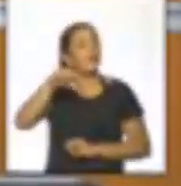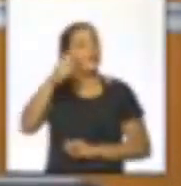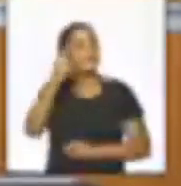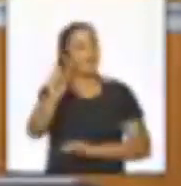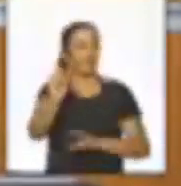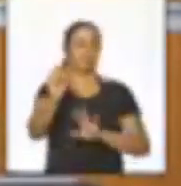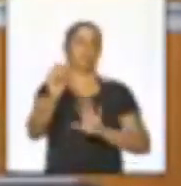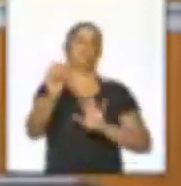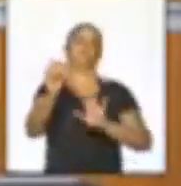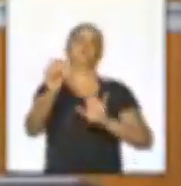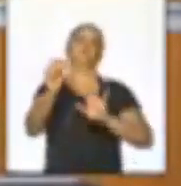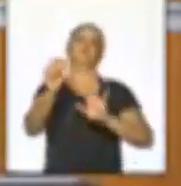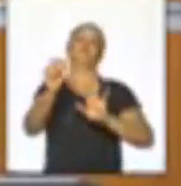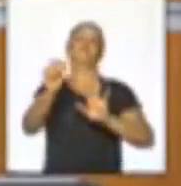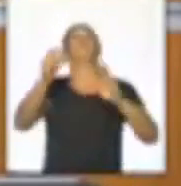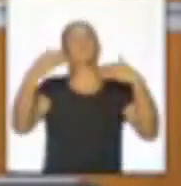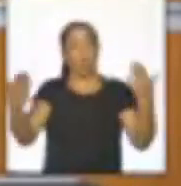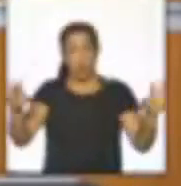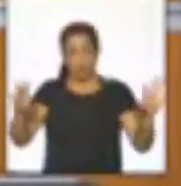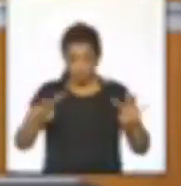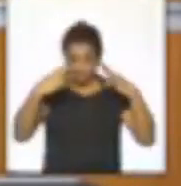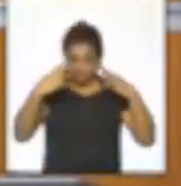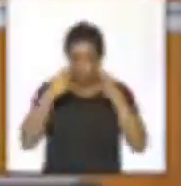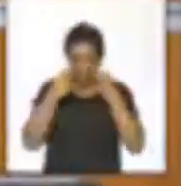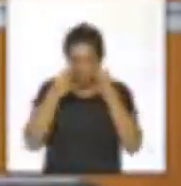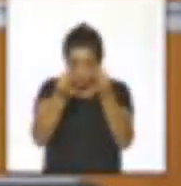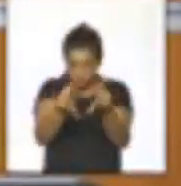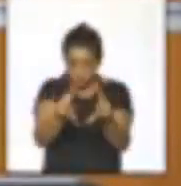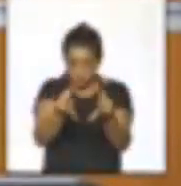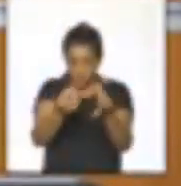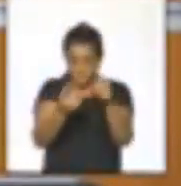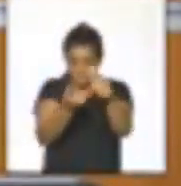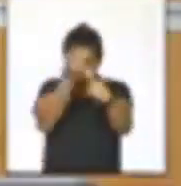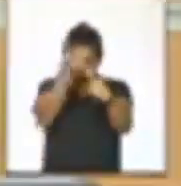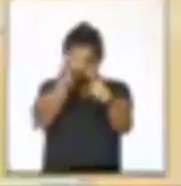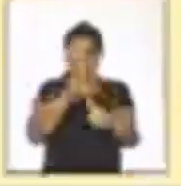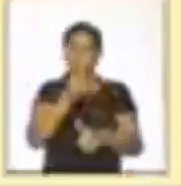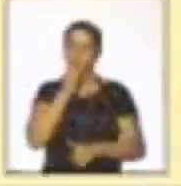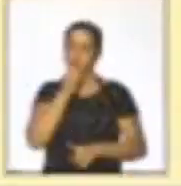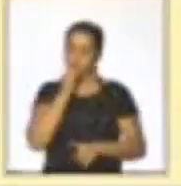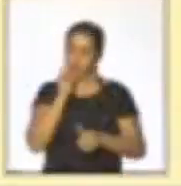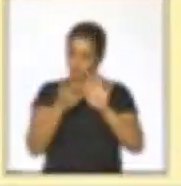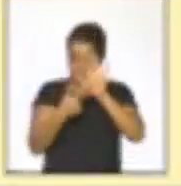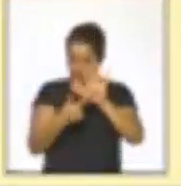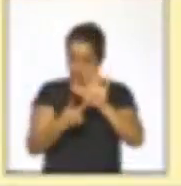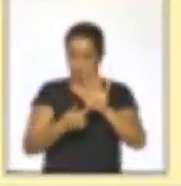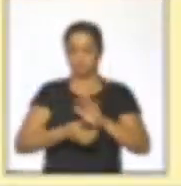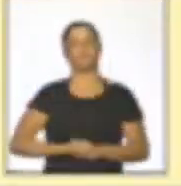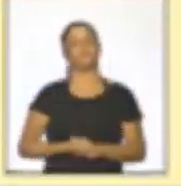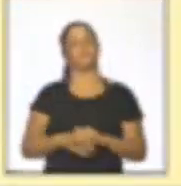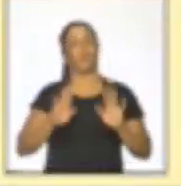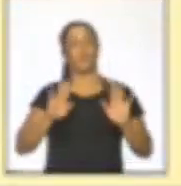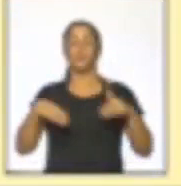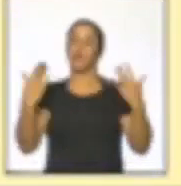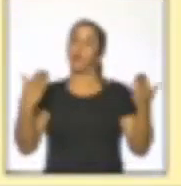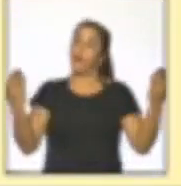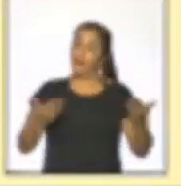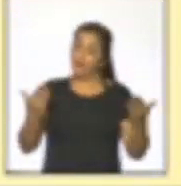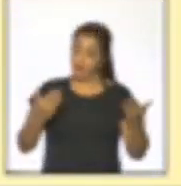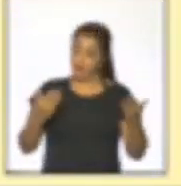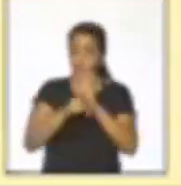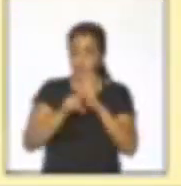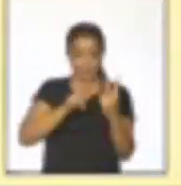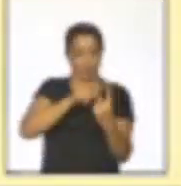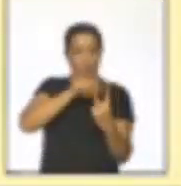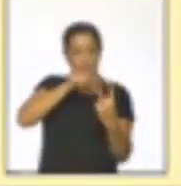9, 10. Então, preste atenção aí no primeiro exemplo. Então, nós vamos resolver agora a raiz quadrada